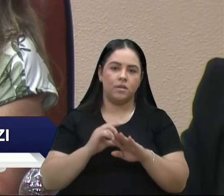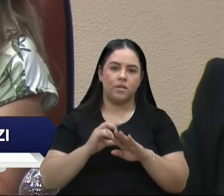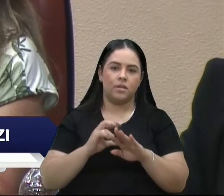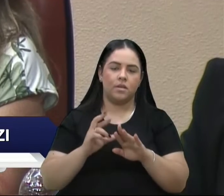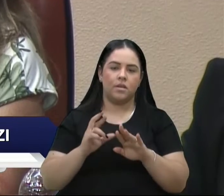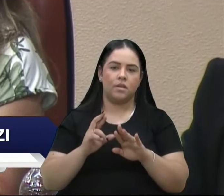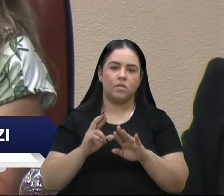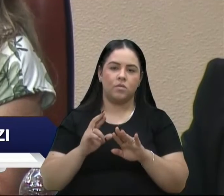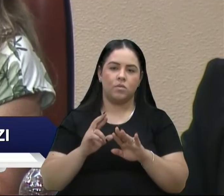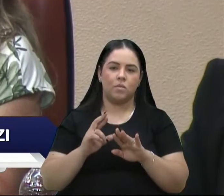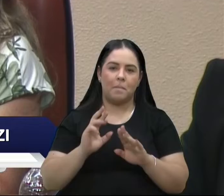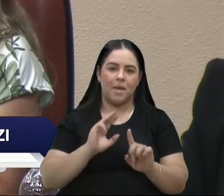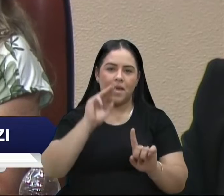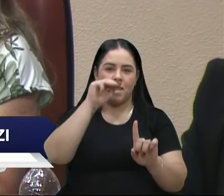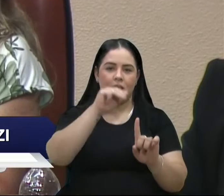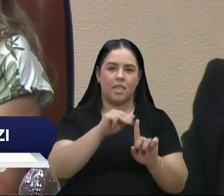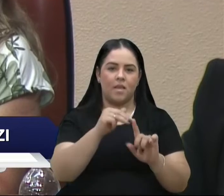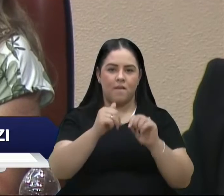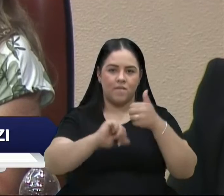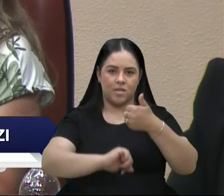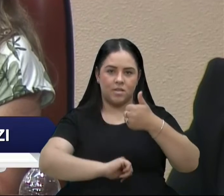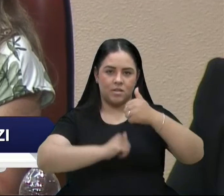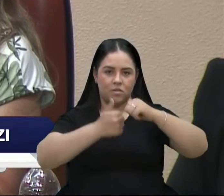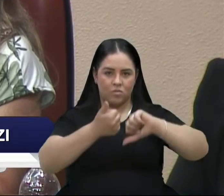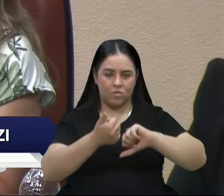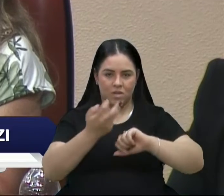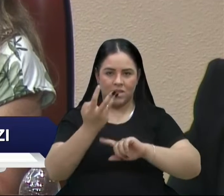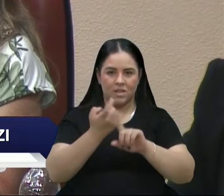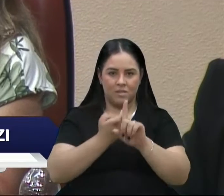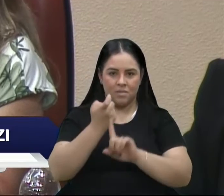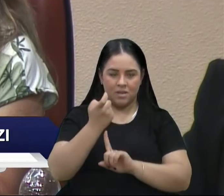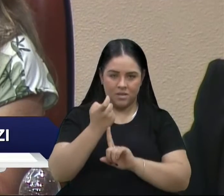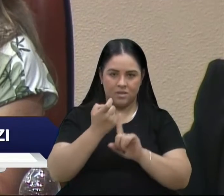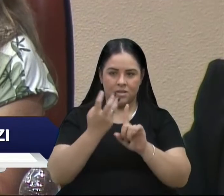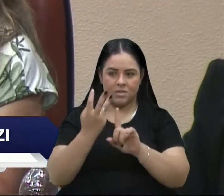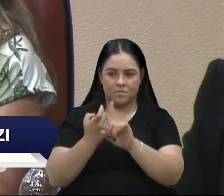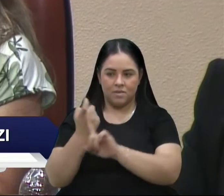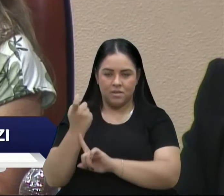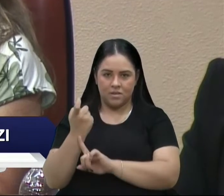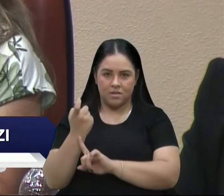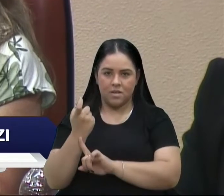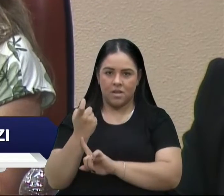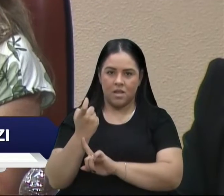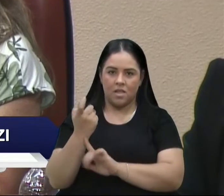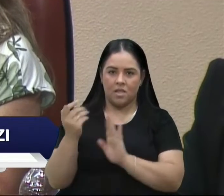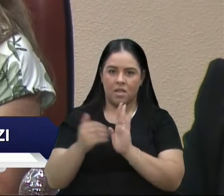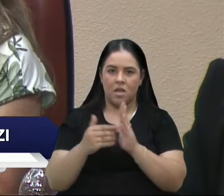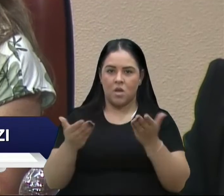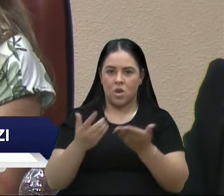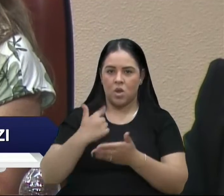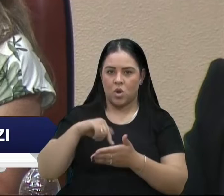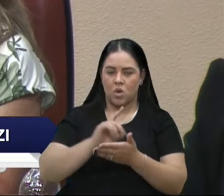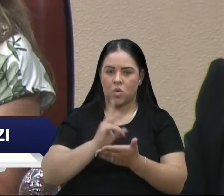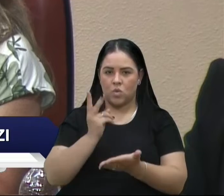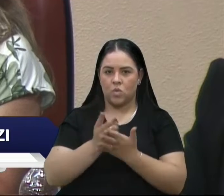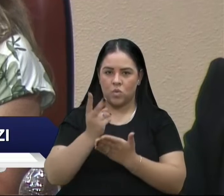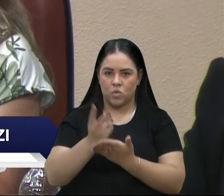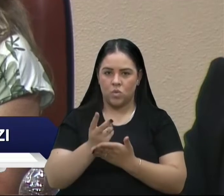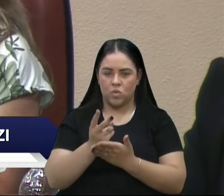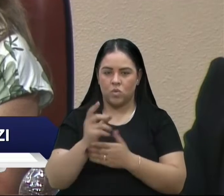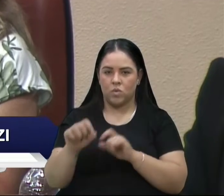metas, avaliações trimestrais, né? Então, por enquanto, a gente continua nesta modalidade